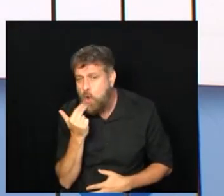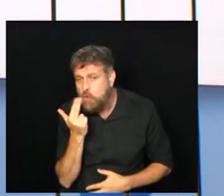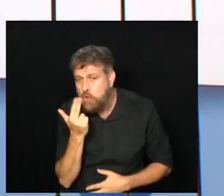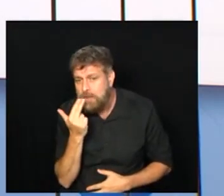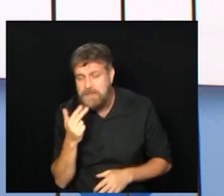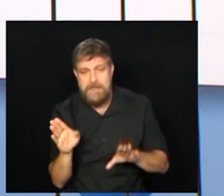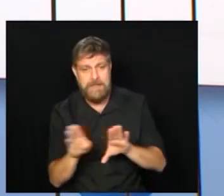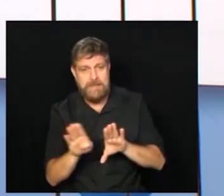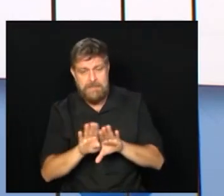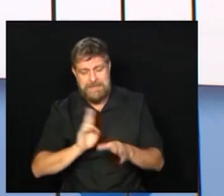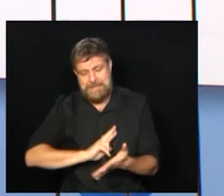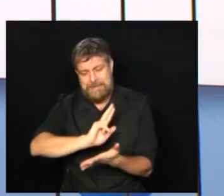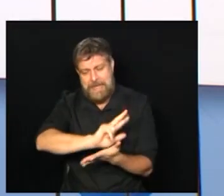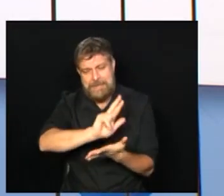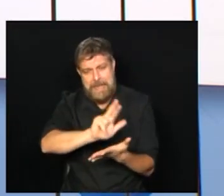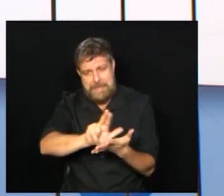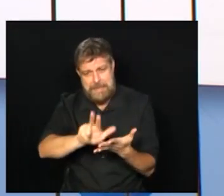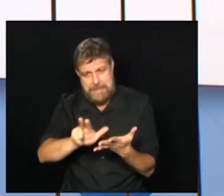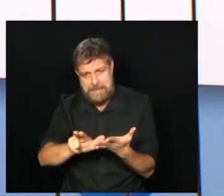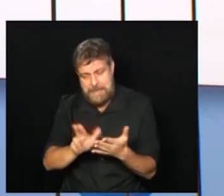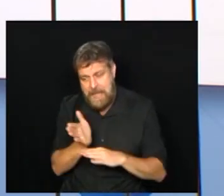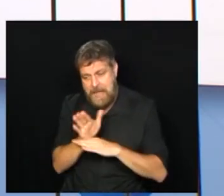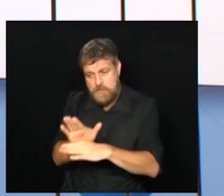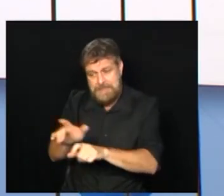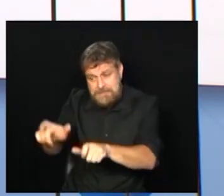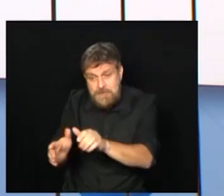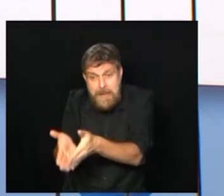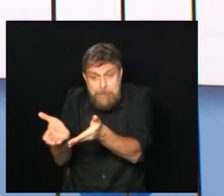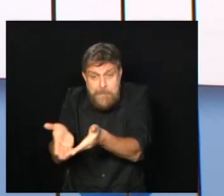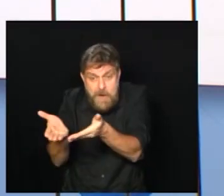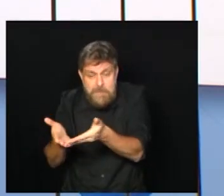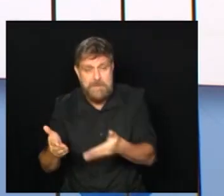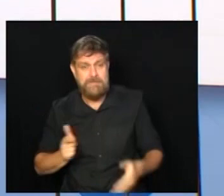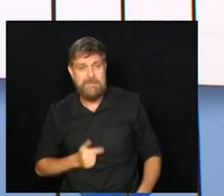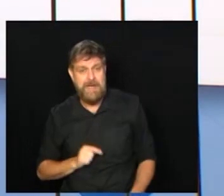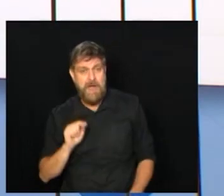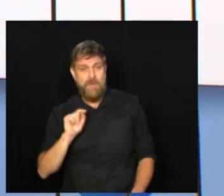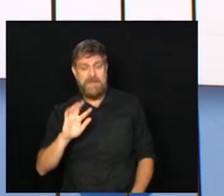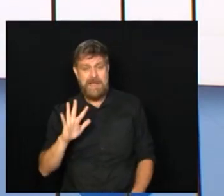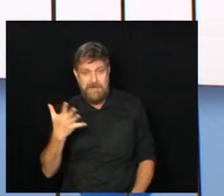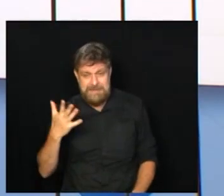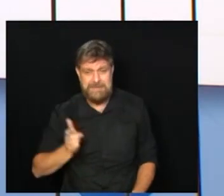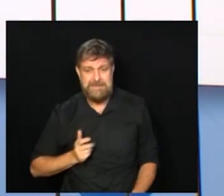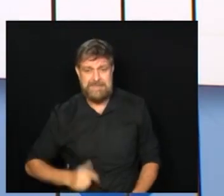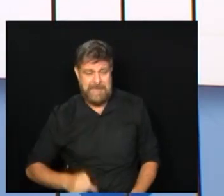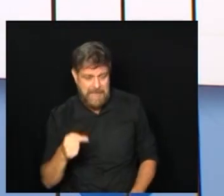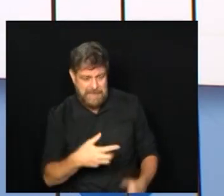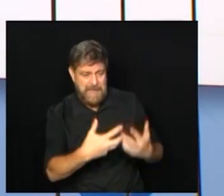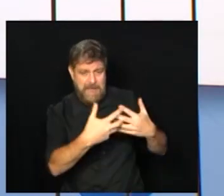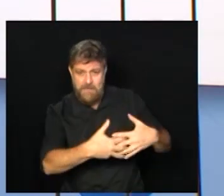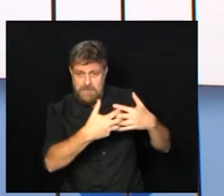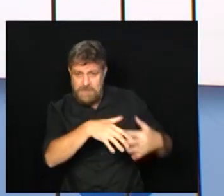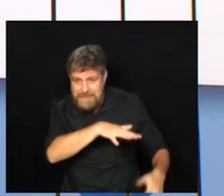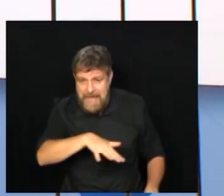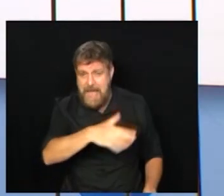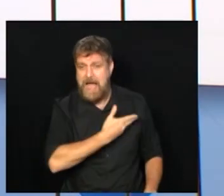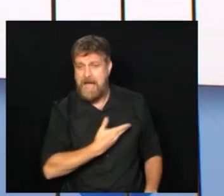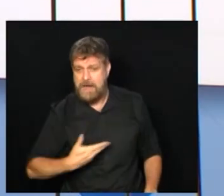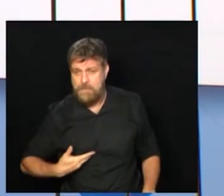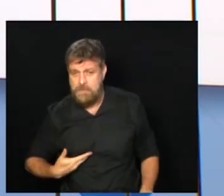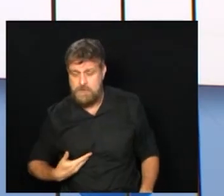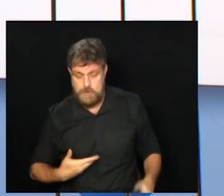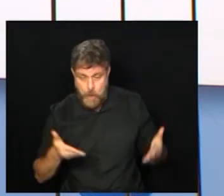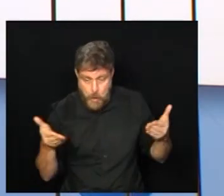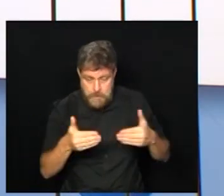serviços que acontecem aqui na cidade. Só que agora, em função até da normalização dos serviços públicos, a partir